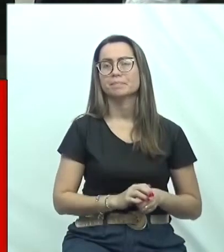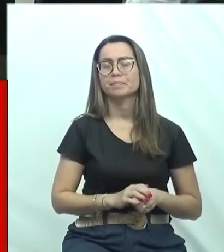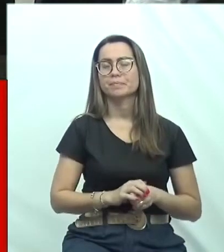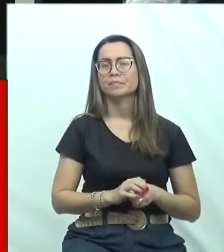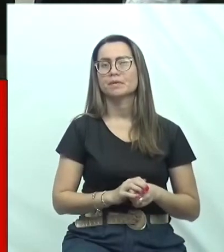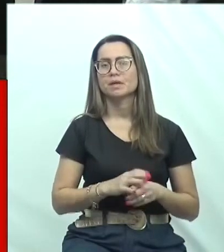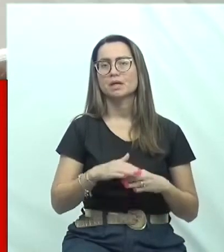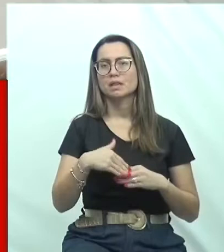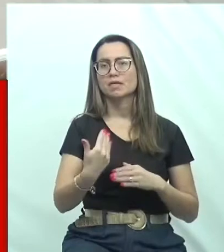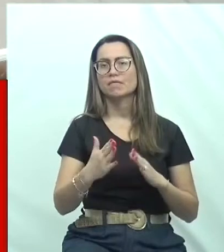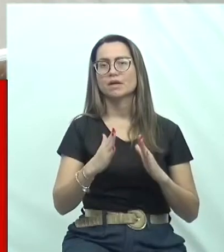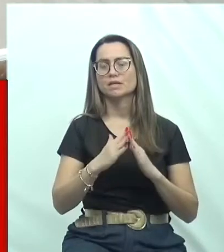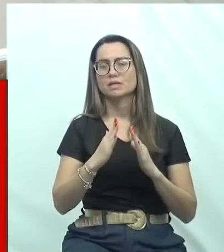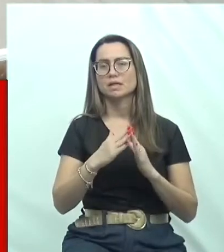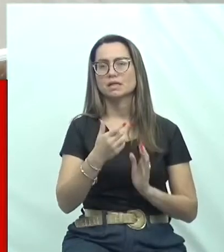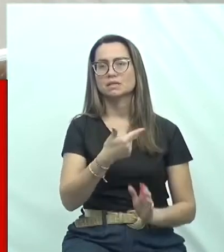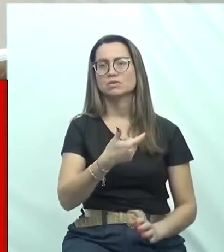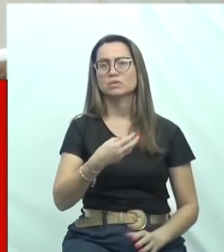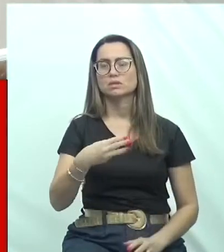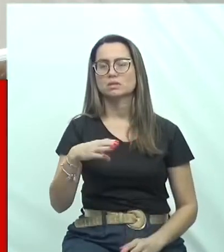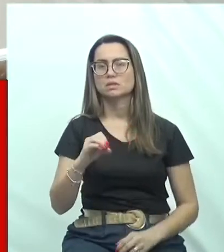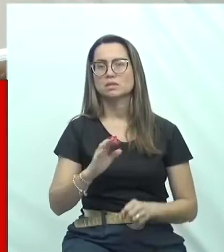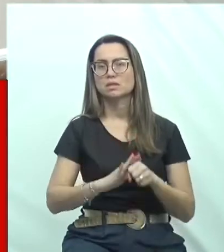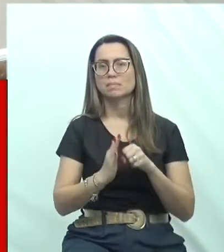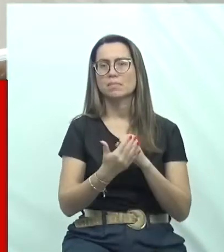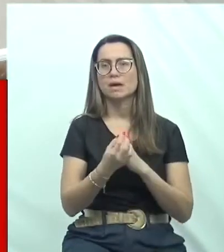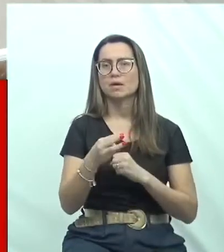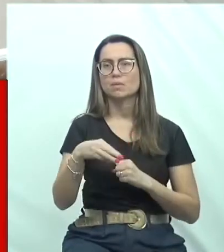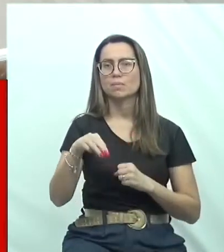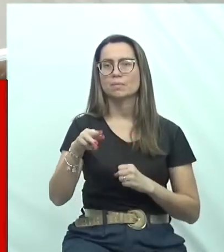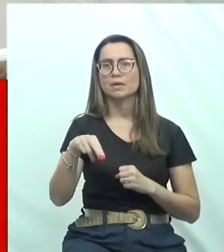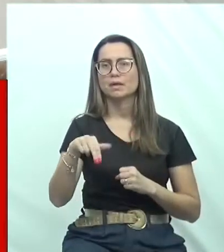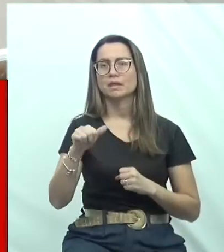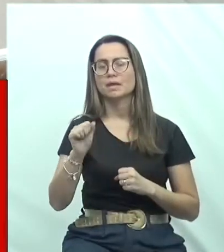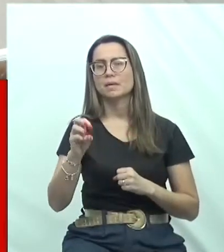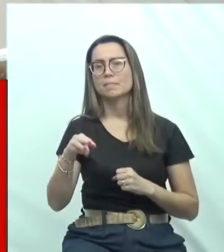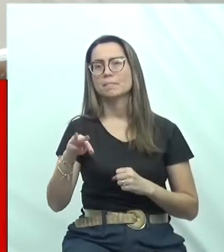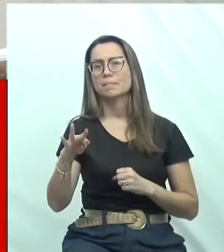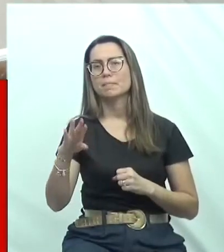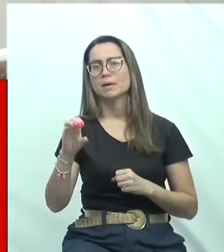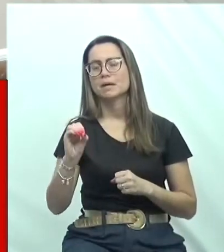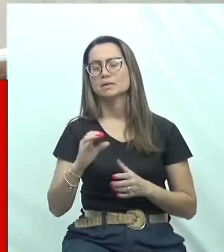de frente à casa número 230, bairro Mina do Mato. Indicação